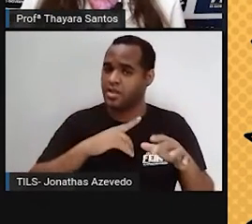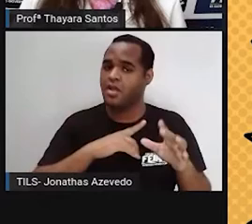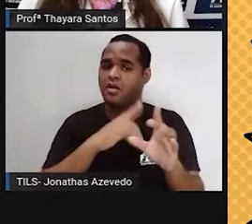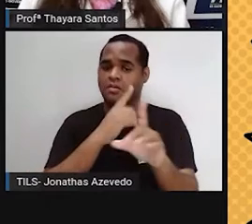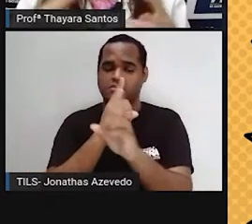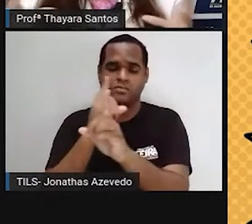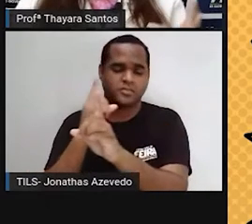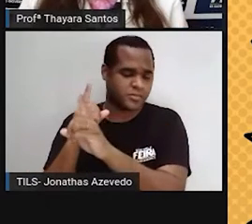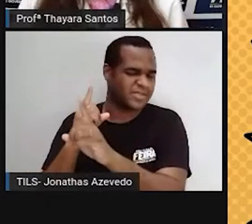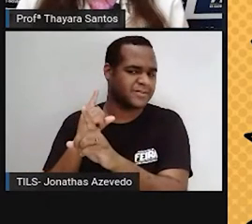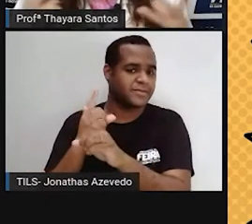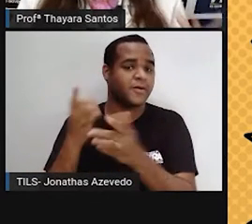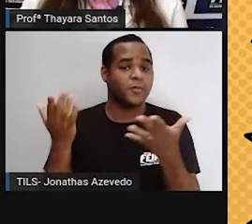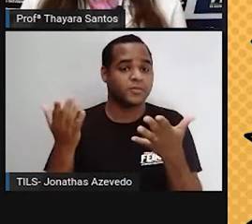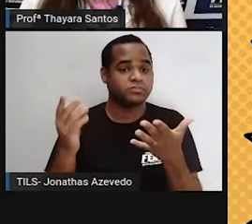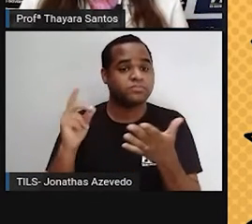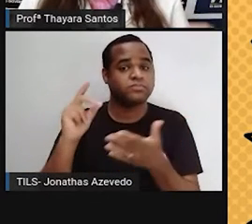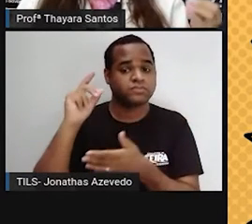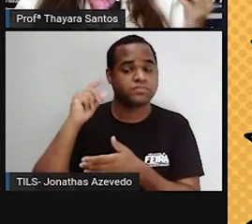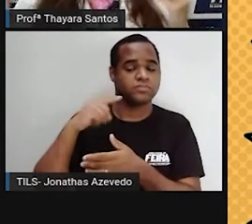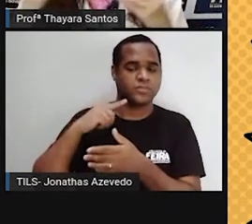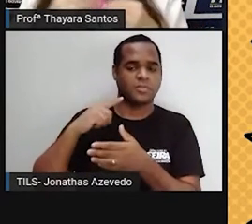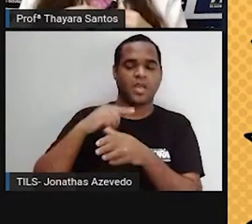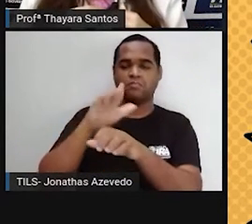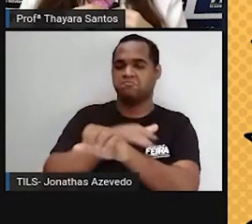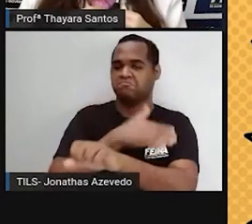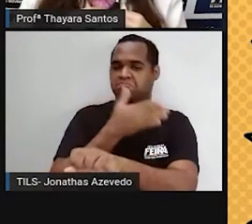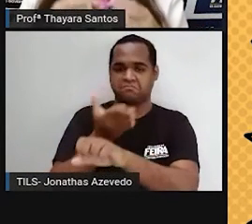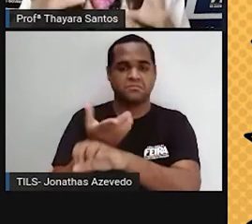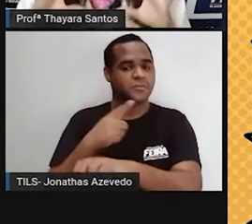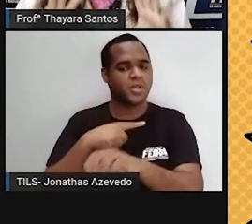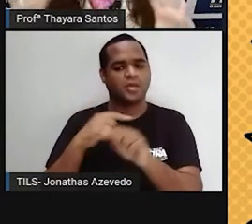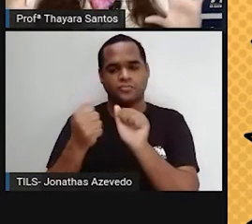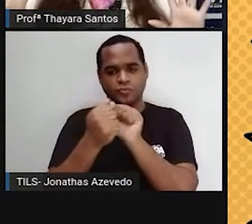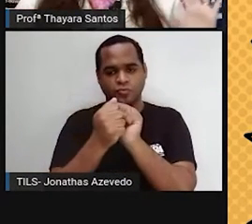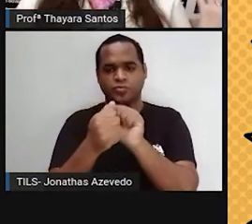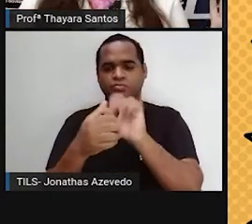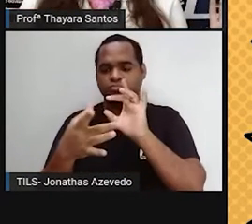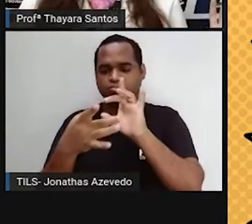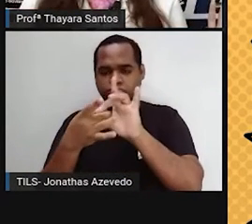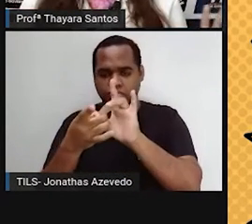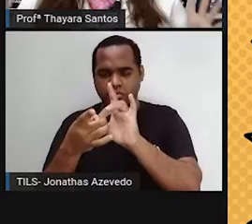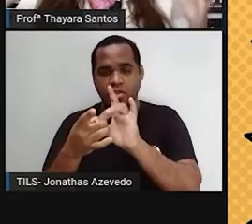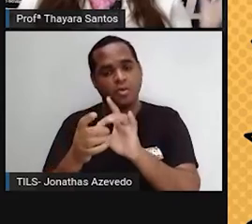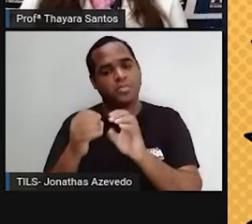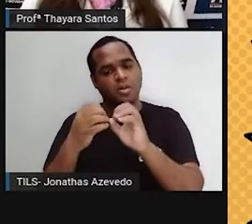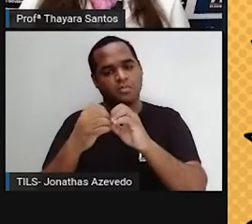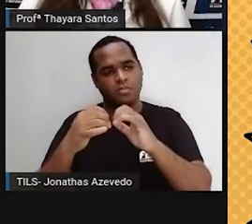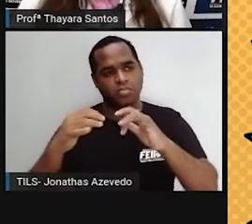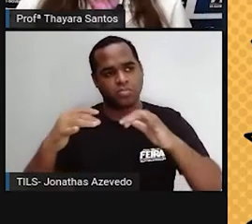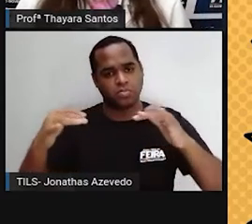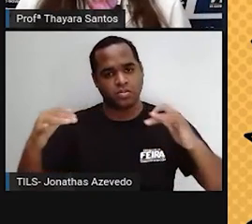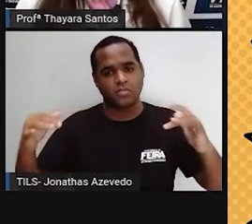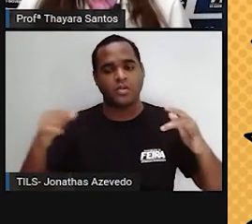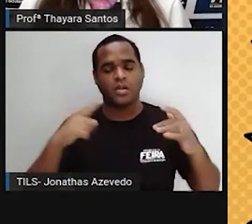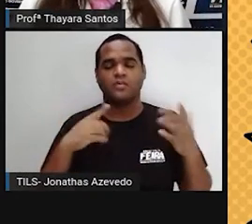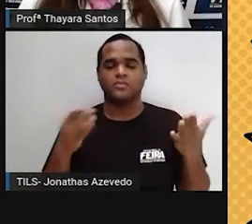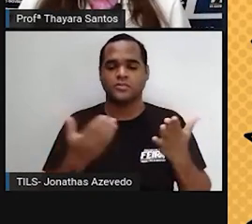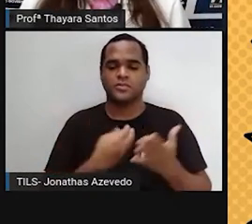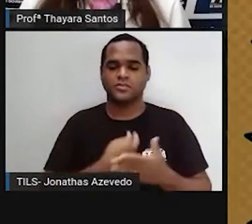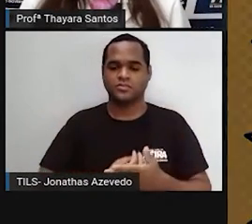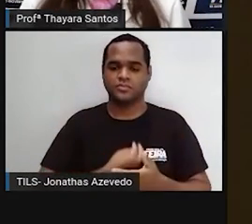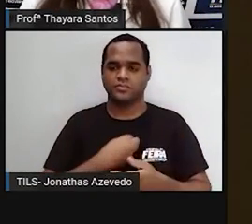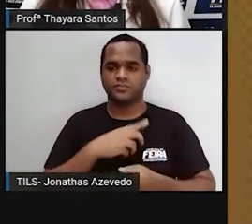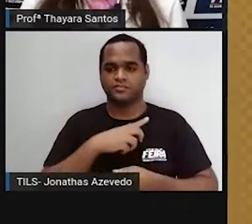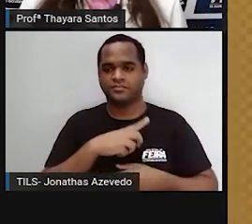momento da existência deles, eles estiveram juntos, né? Já que eles continuam se afastando até o presente momento.